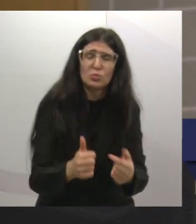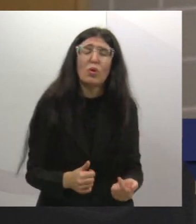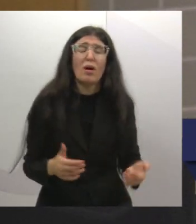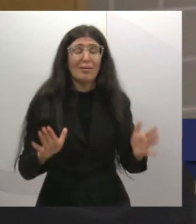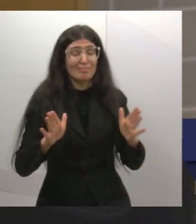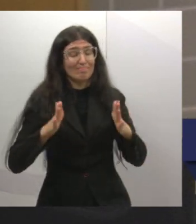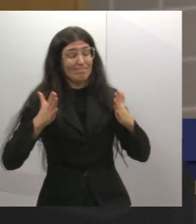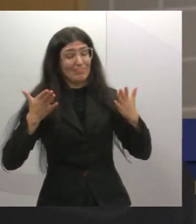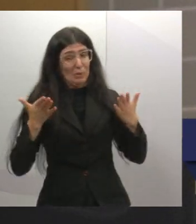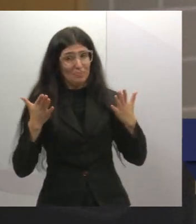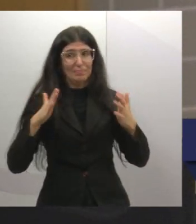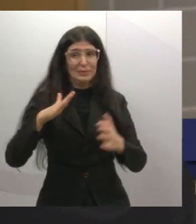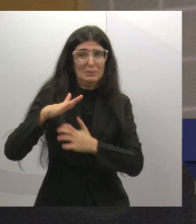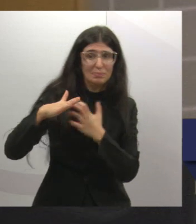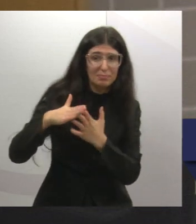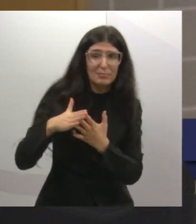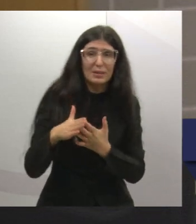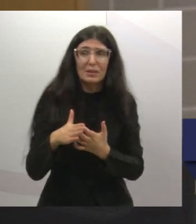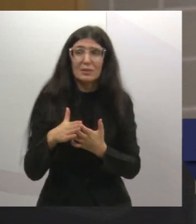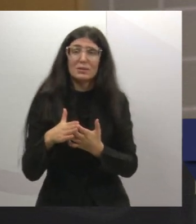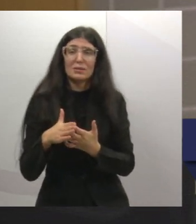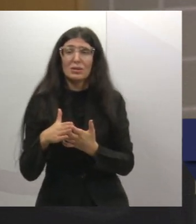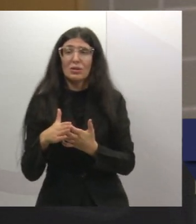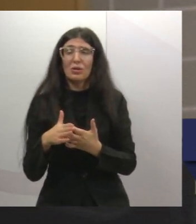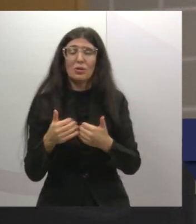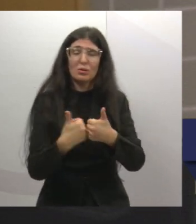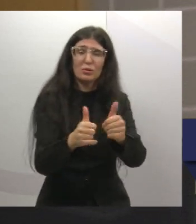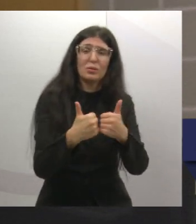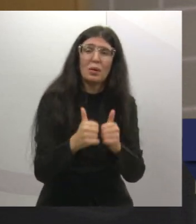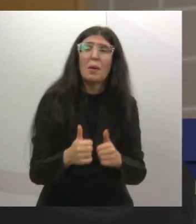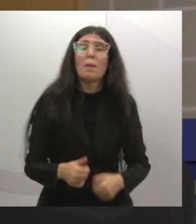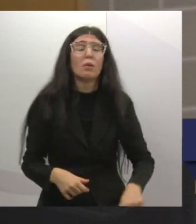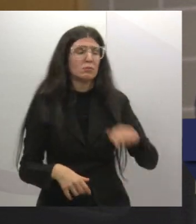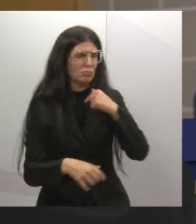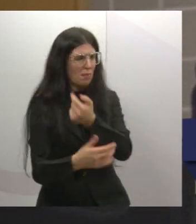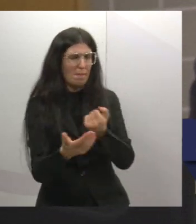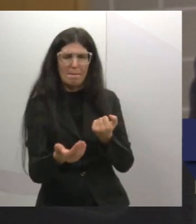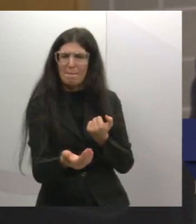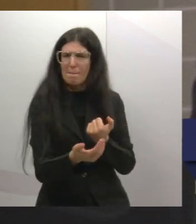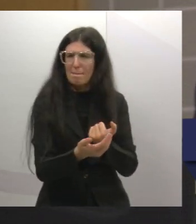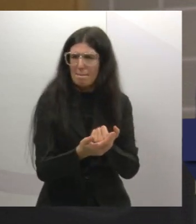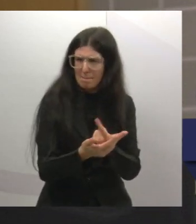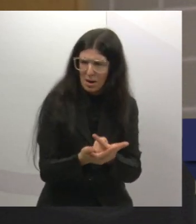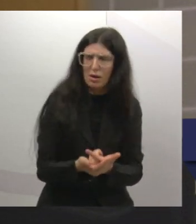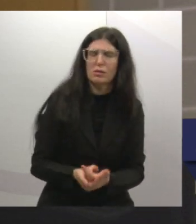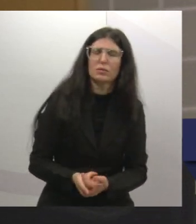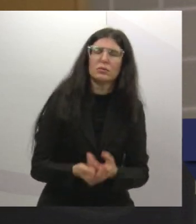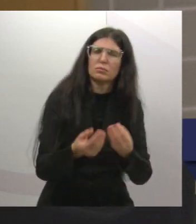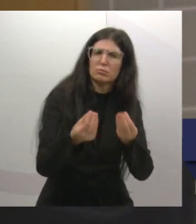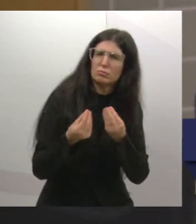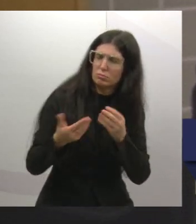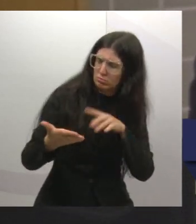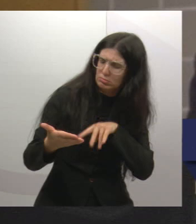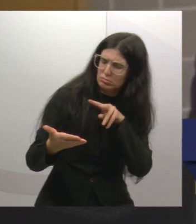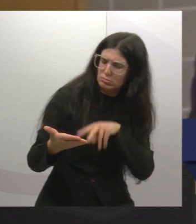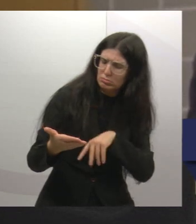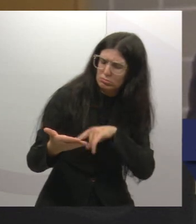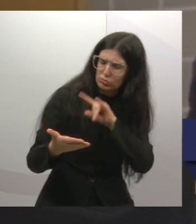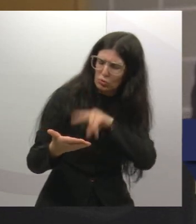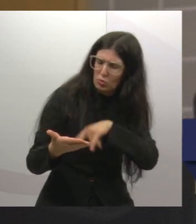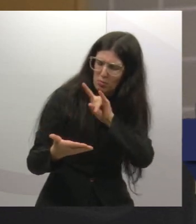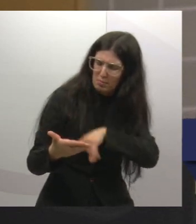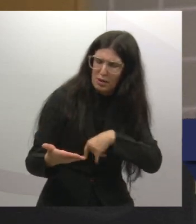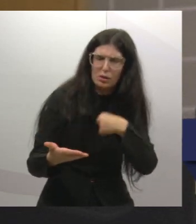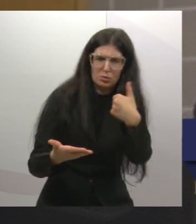eu falo que nós estamos em dia, nós estamos pagando todos os fornecedores com as suas notas fiscais. Lógico que